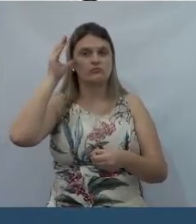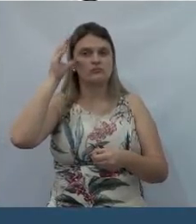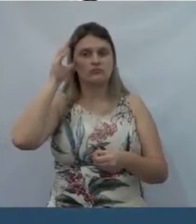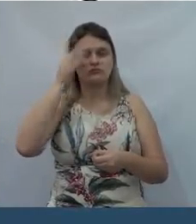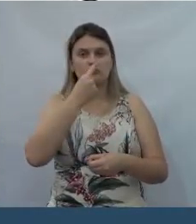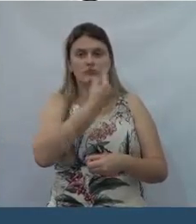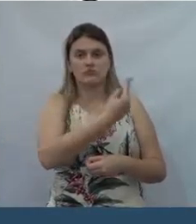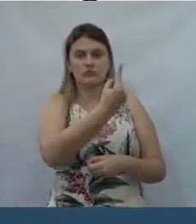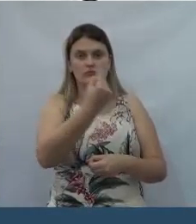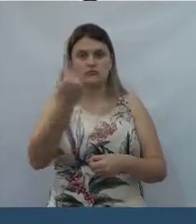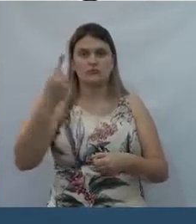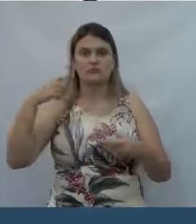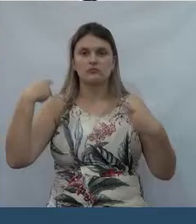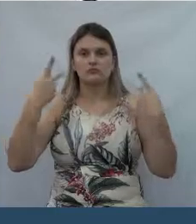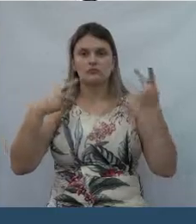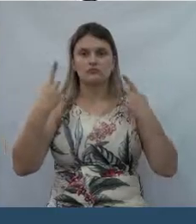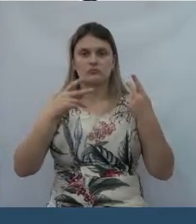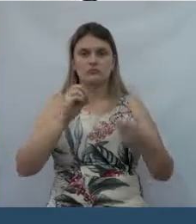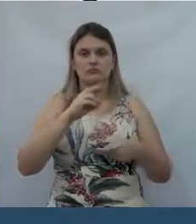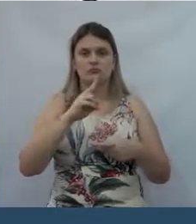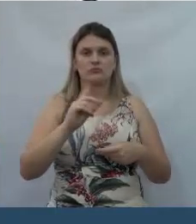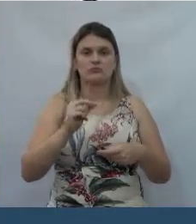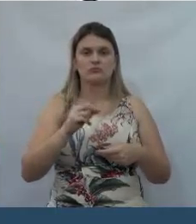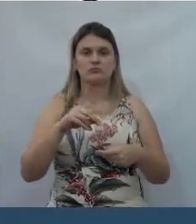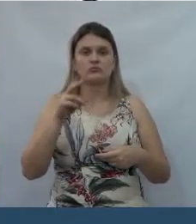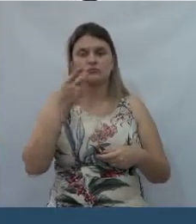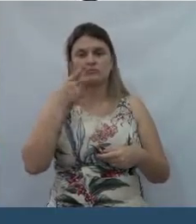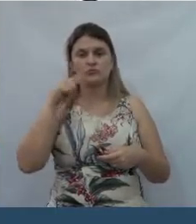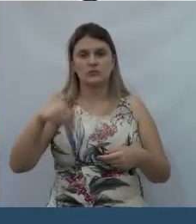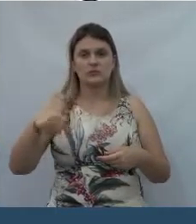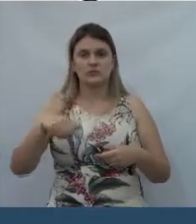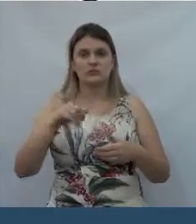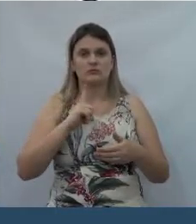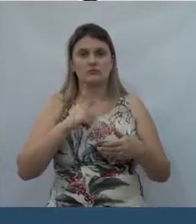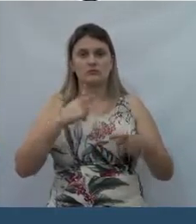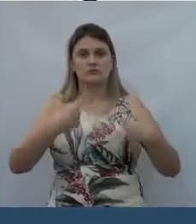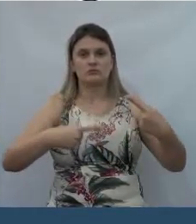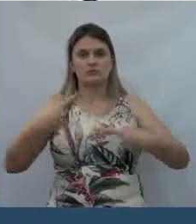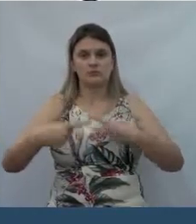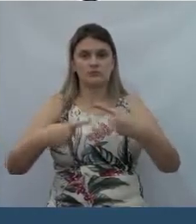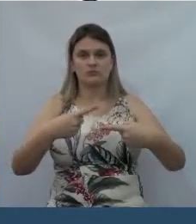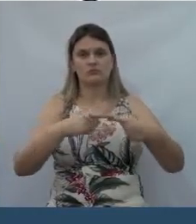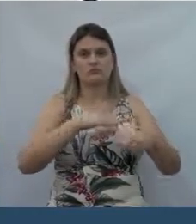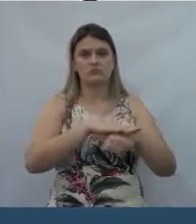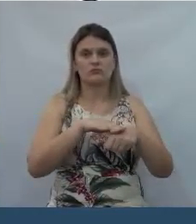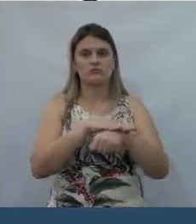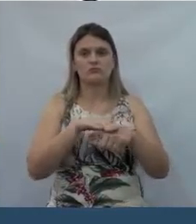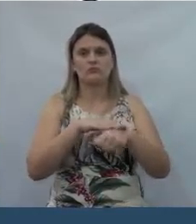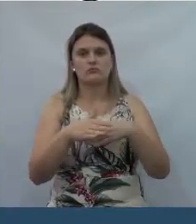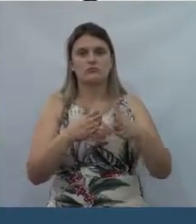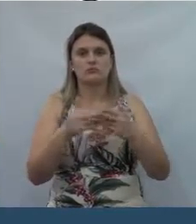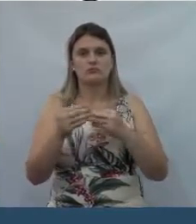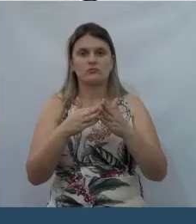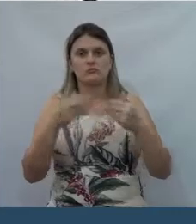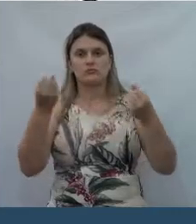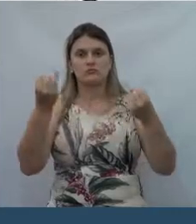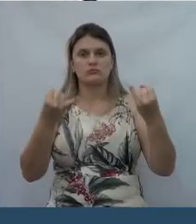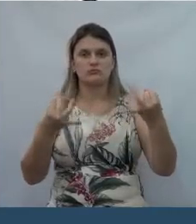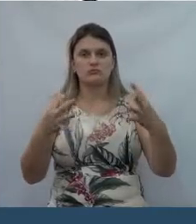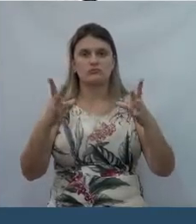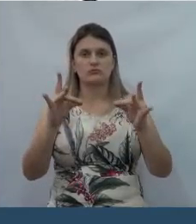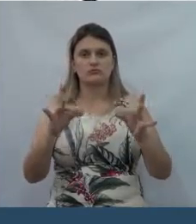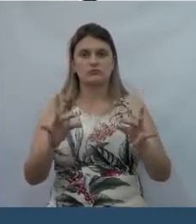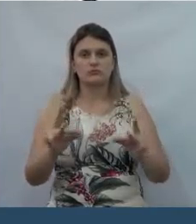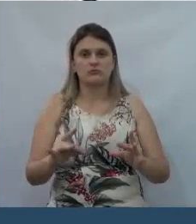cada um, da questão política ou não. Lá embaixo é que se discute, que se pede os esclarecimentos e